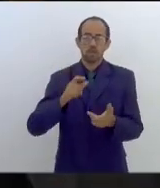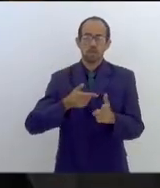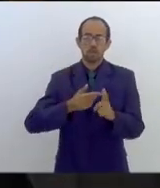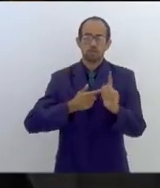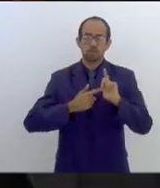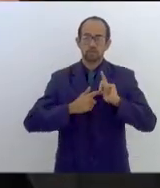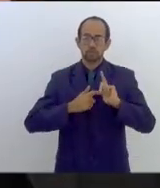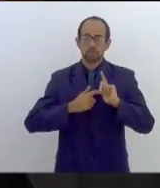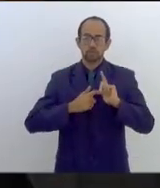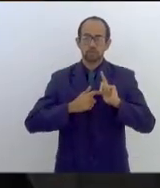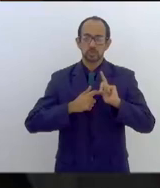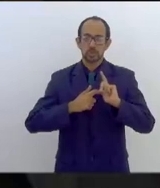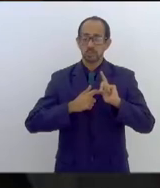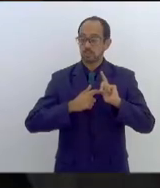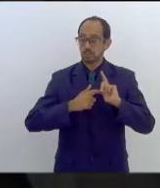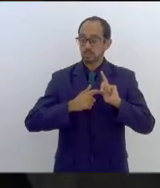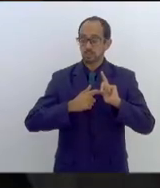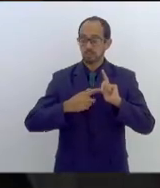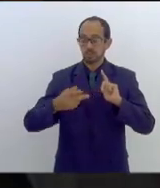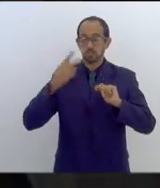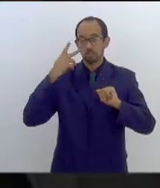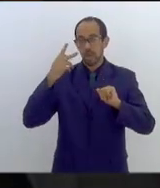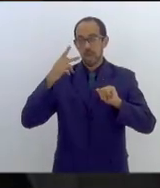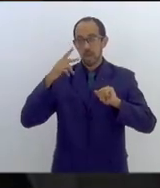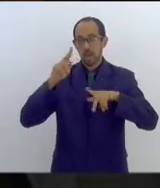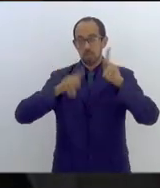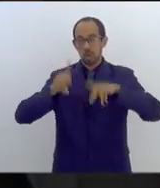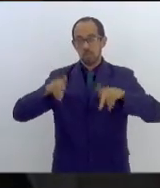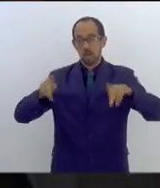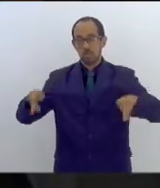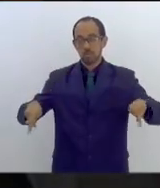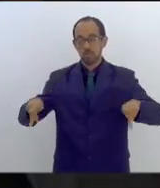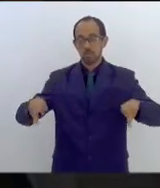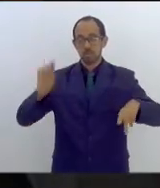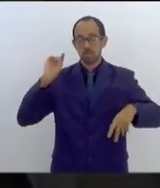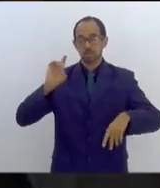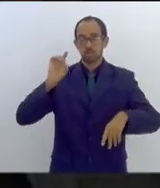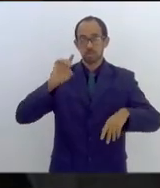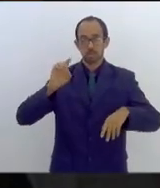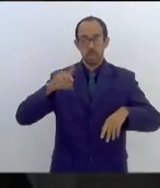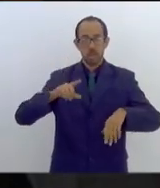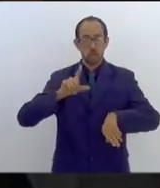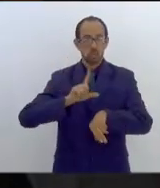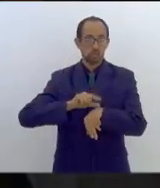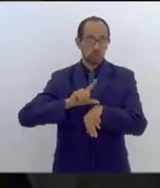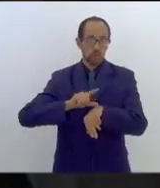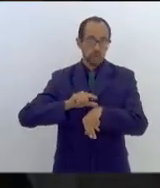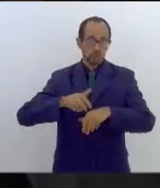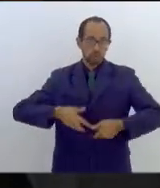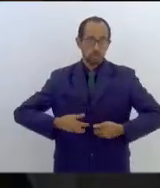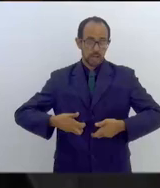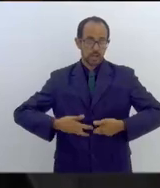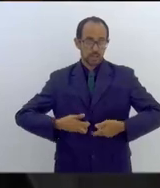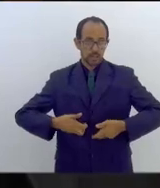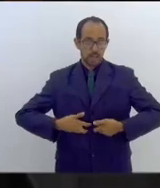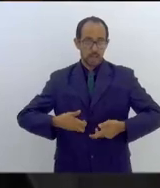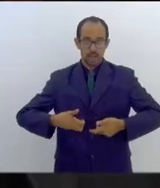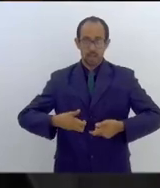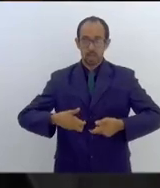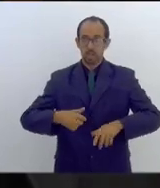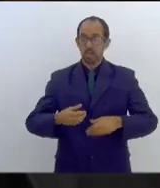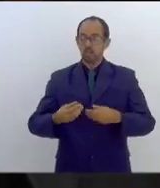acumulado no serviço com a população, especialmente a grade de horários de Paquetá e o